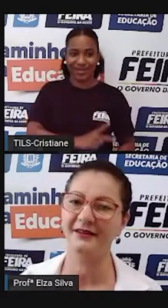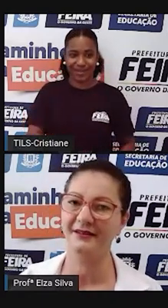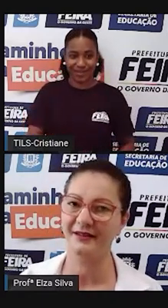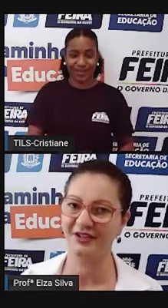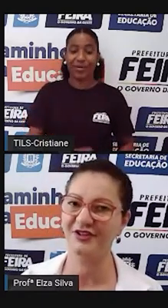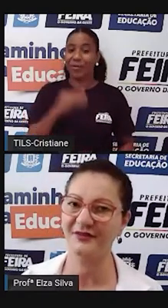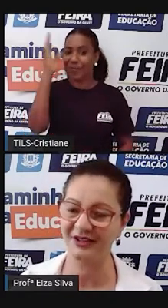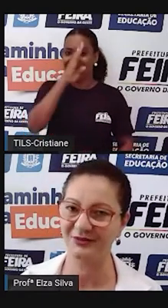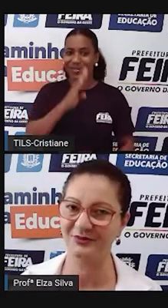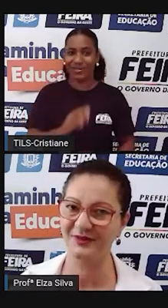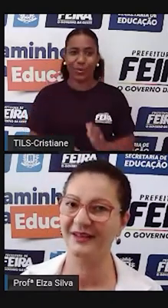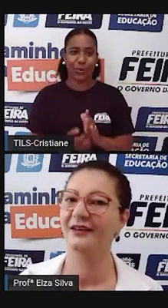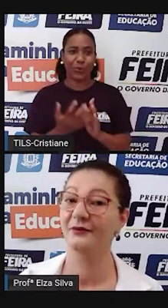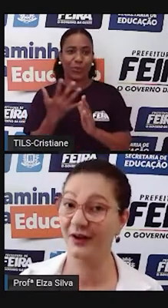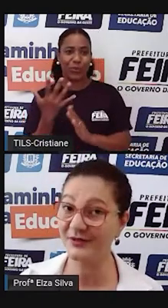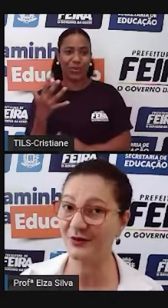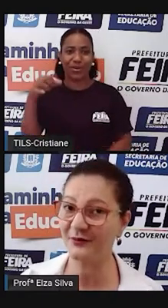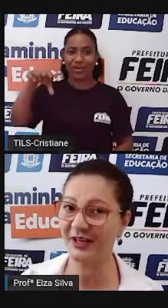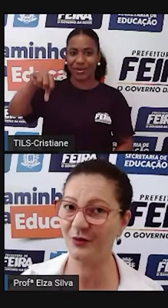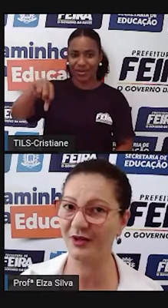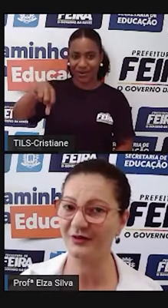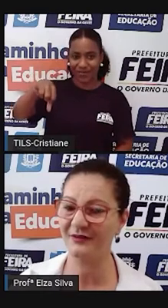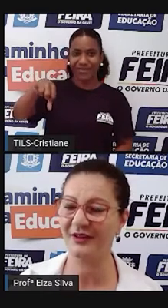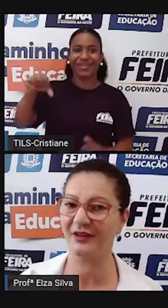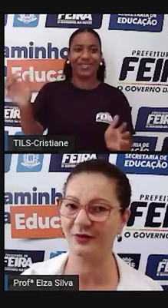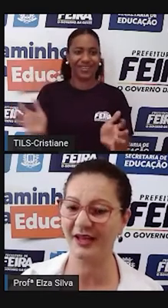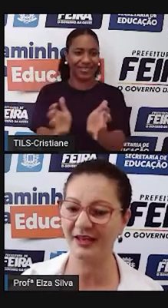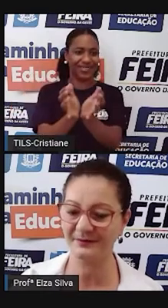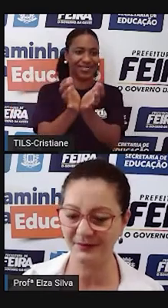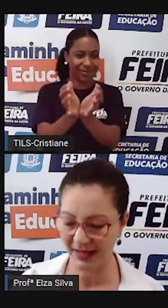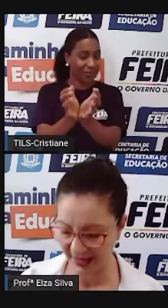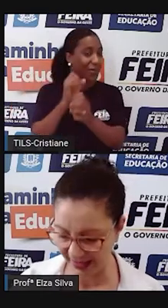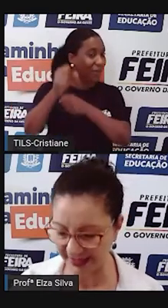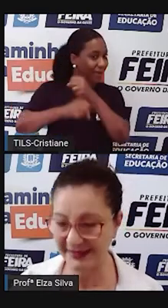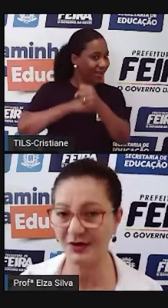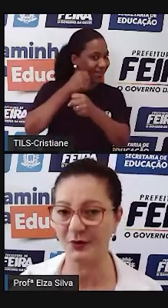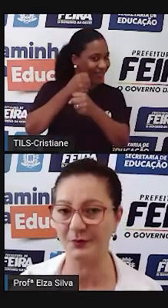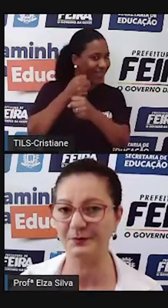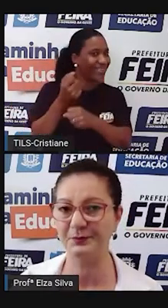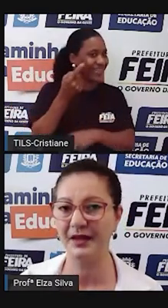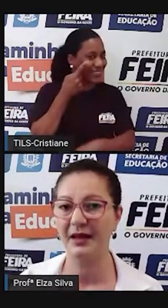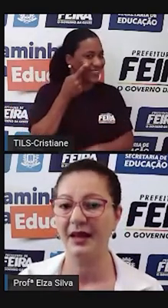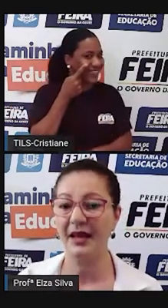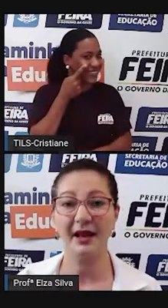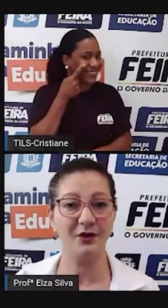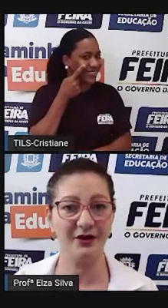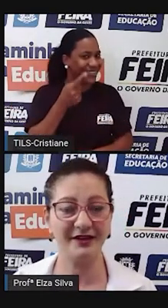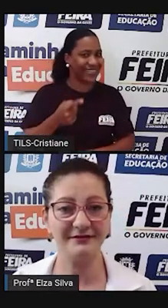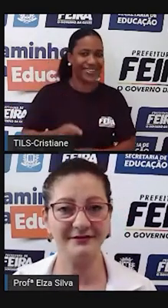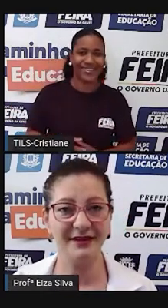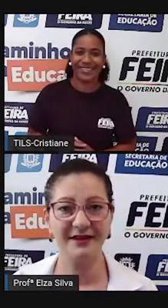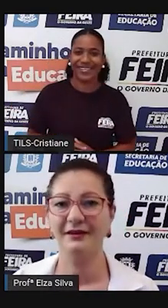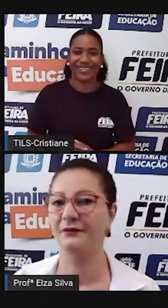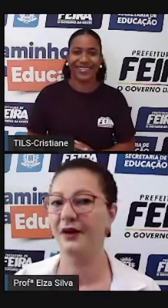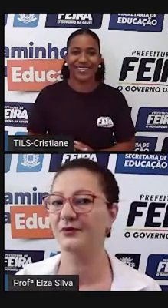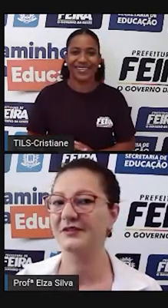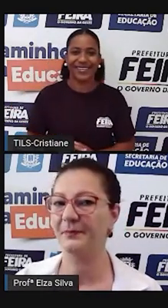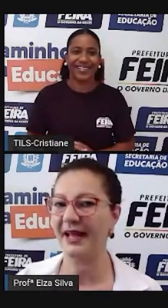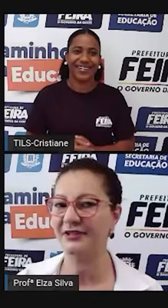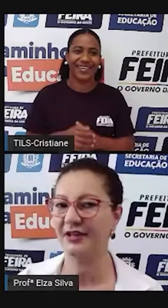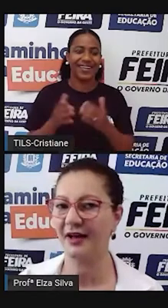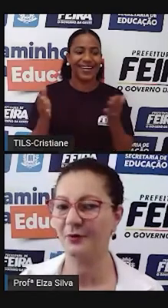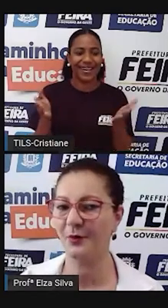brasileira neste evento. Vamos conferir o ano que vem, ok? Let's go! E agora,